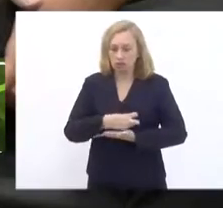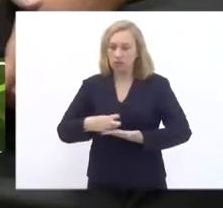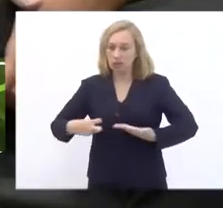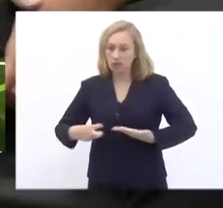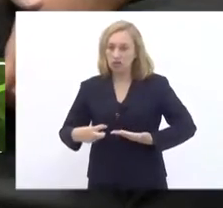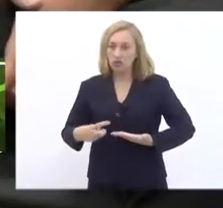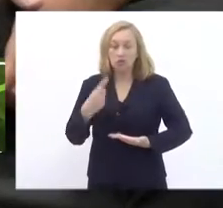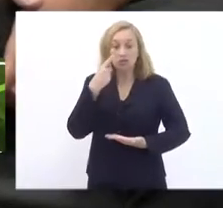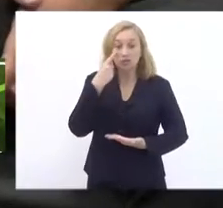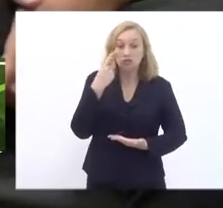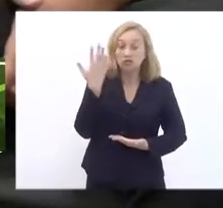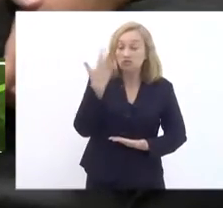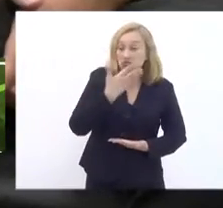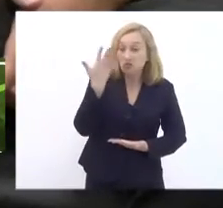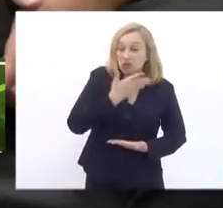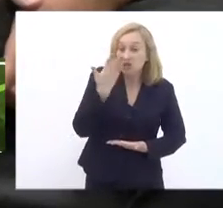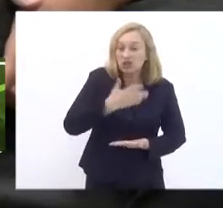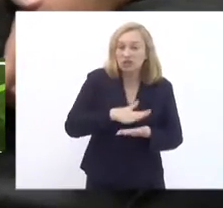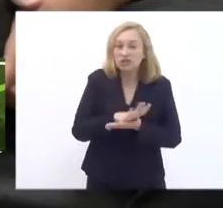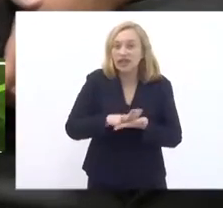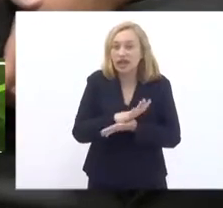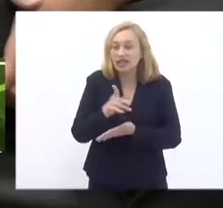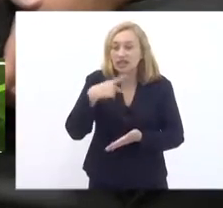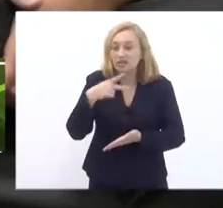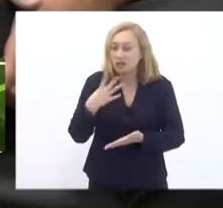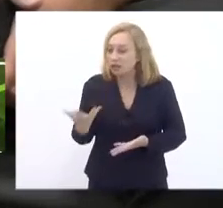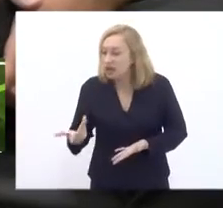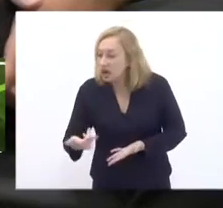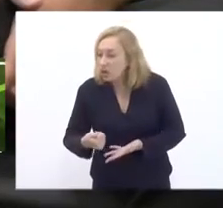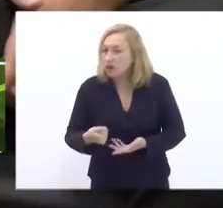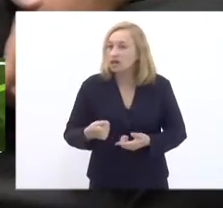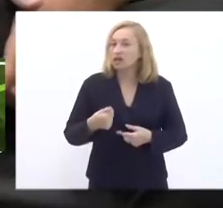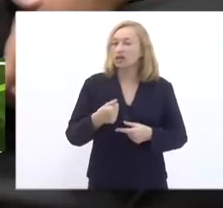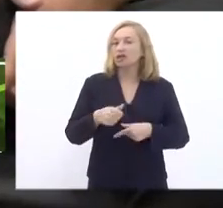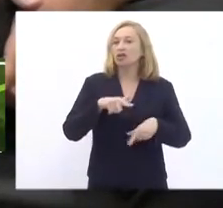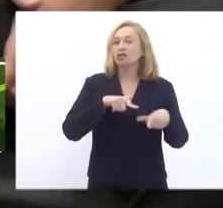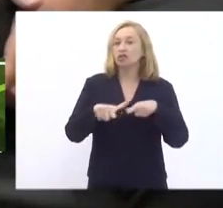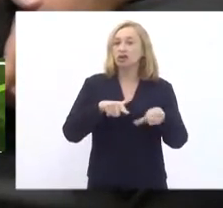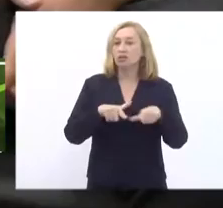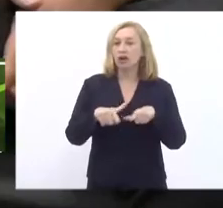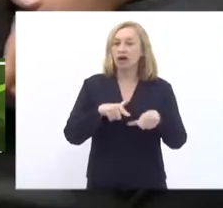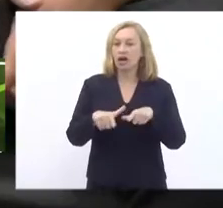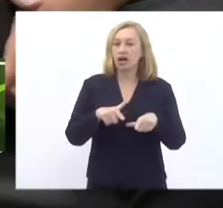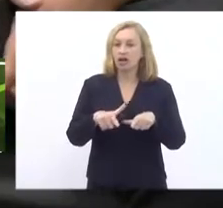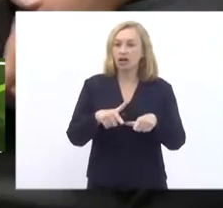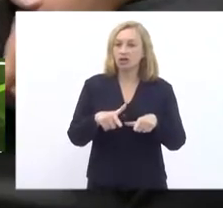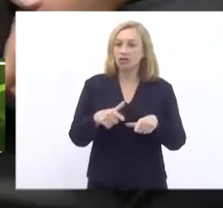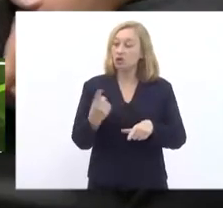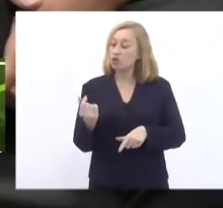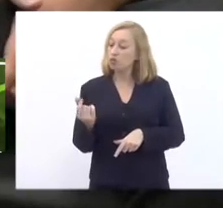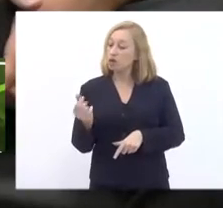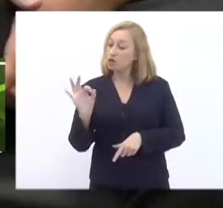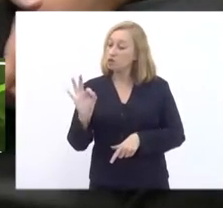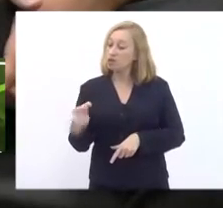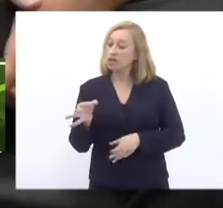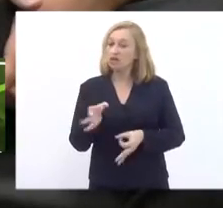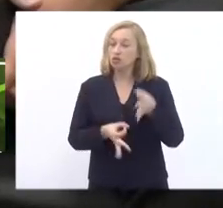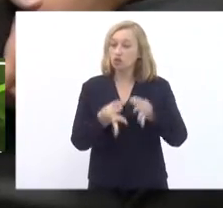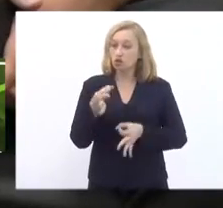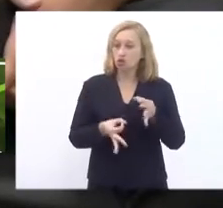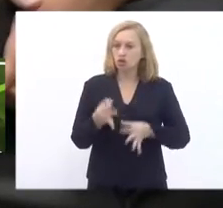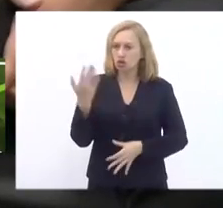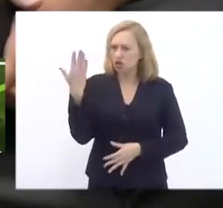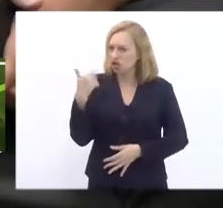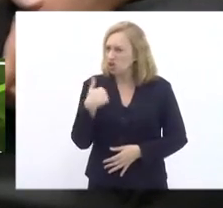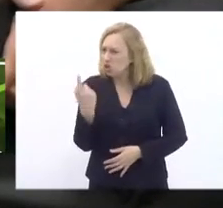nenhuma mobilização para dar qualidade ao serviço que está sendo prestado a preço justo, que não é isso que a